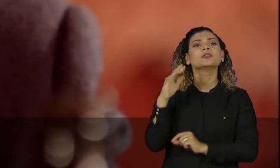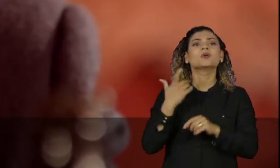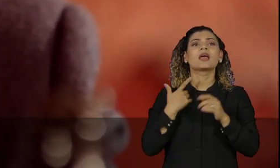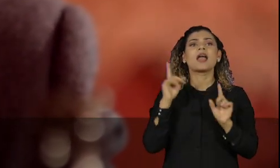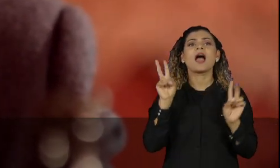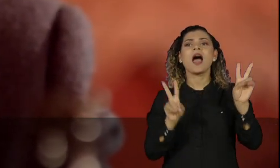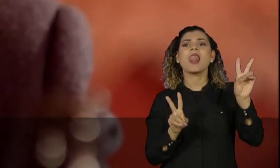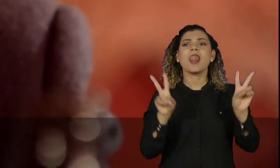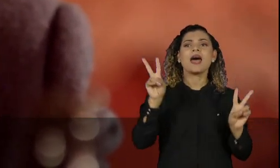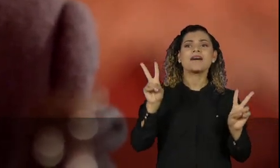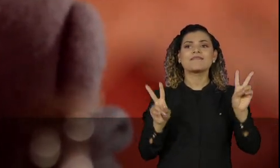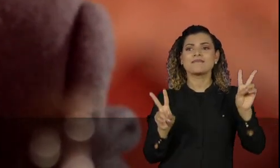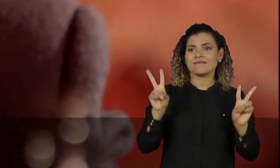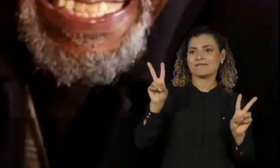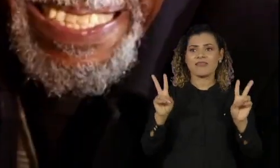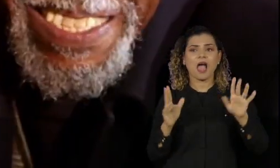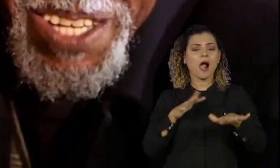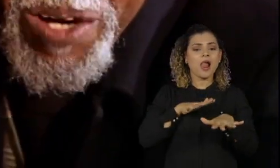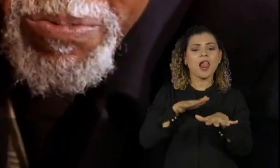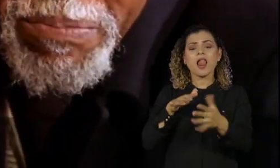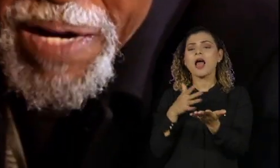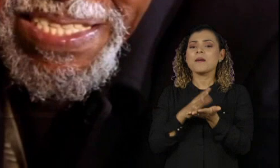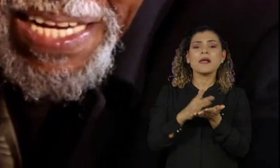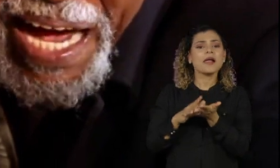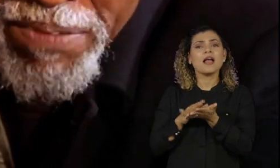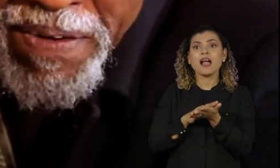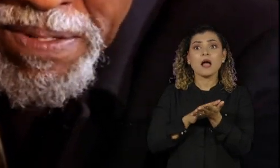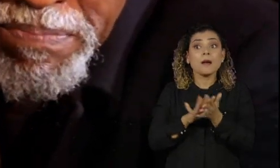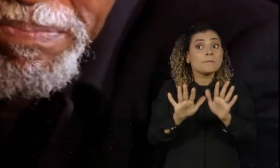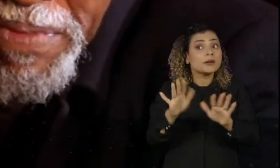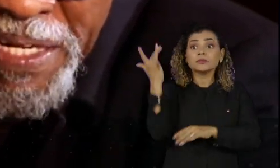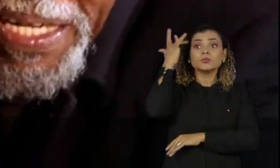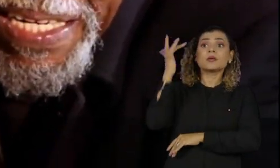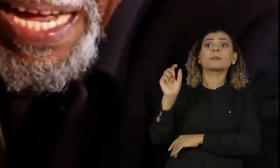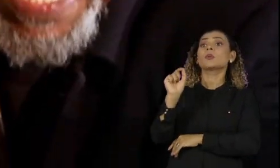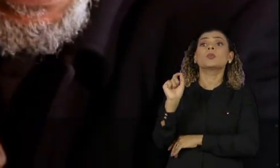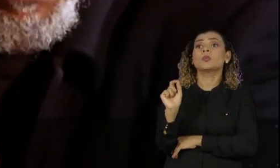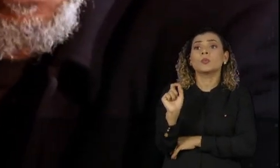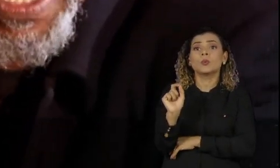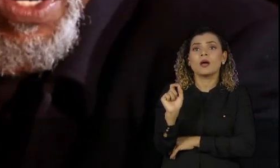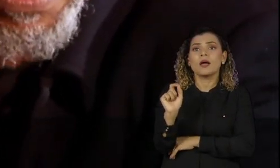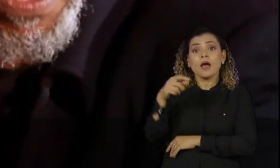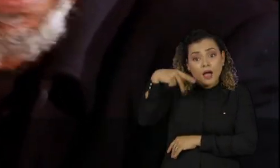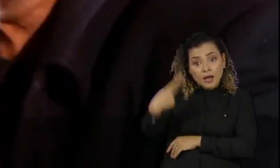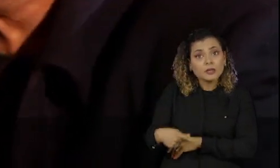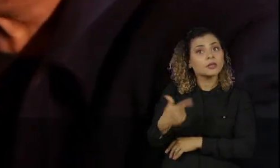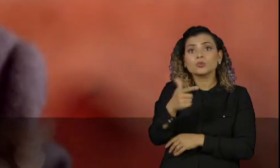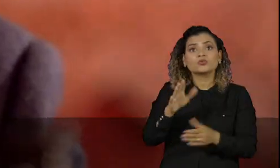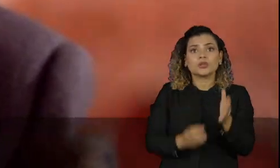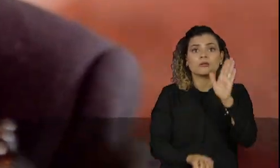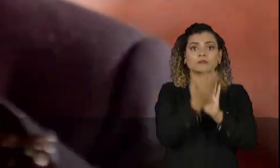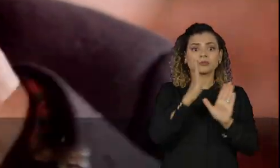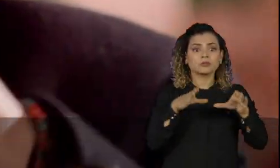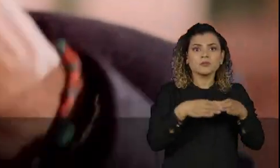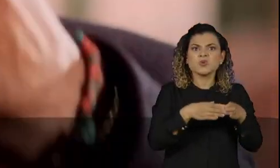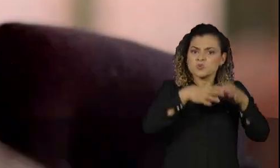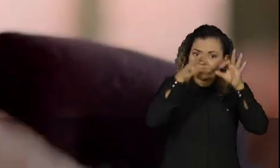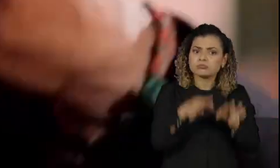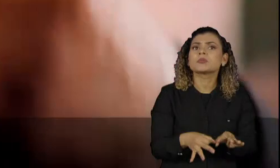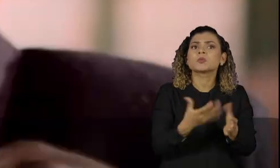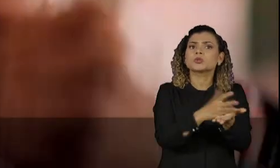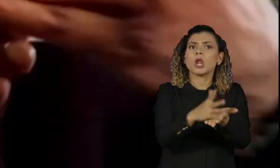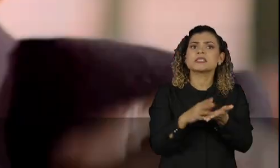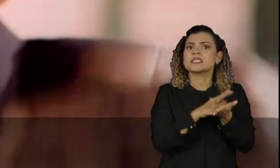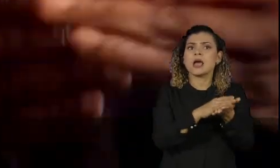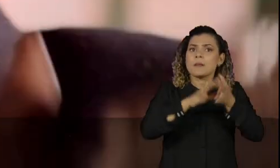de escolinha de samba. E a gente não imaginava que aqui não tinha escola de samba. Assim, escola de